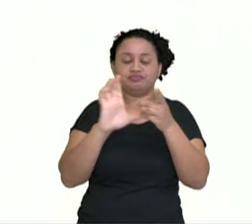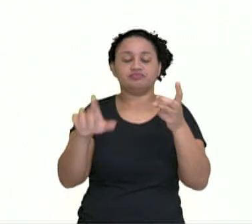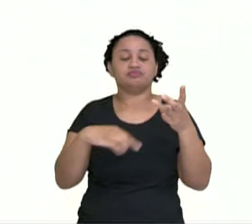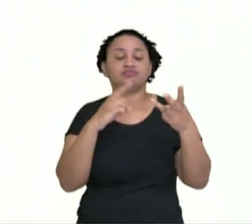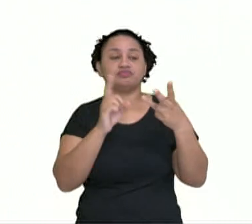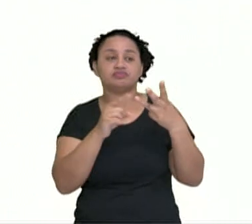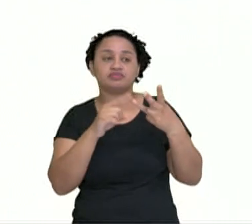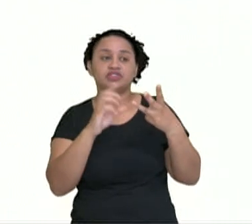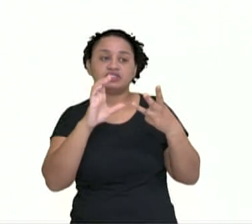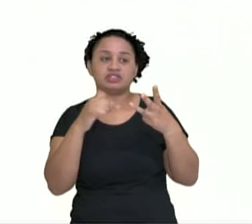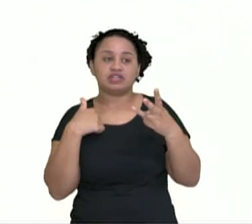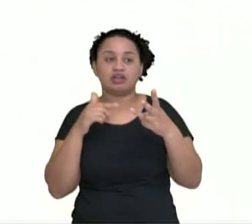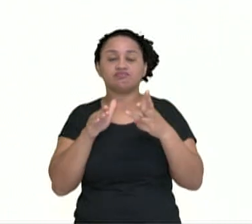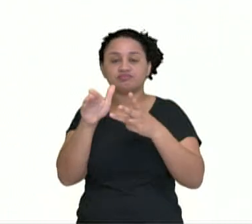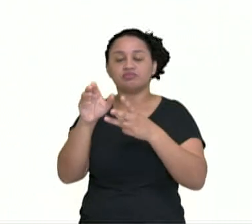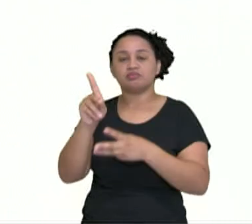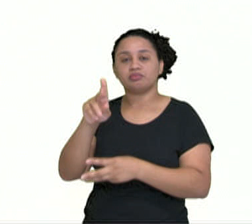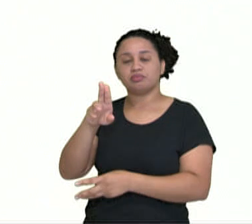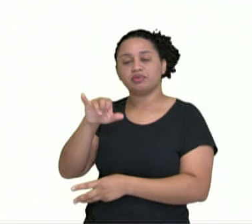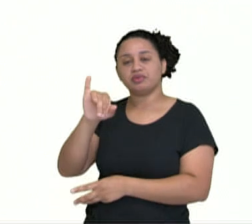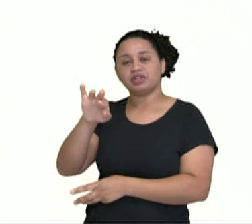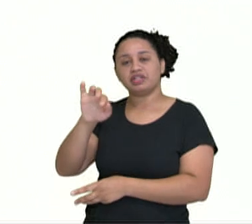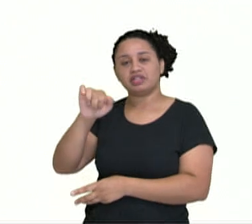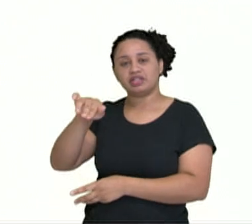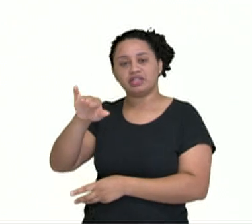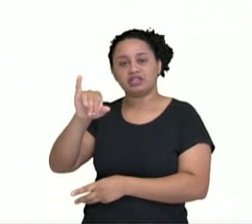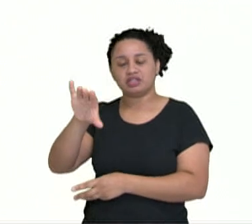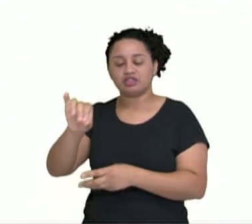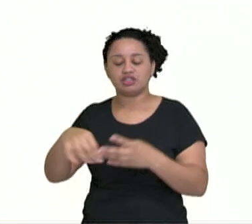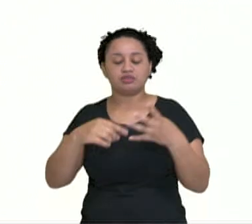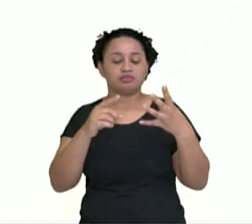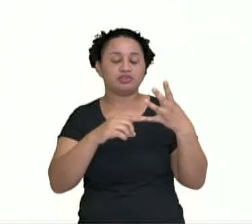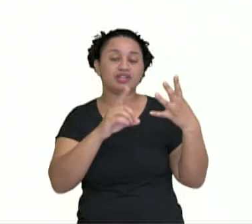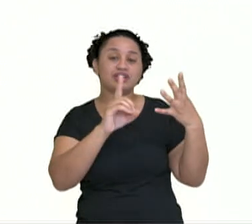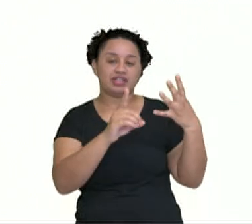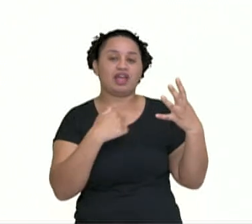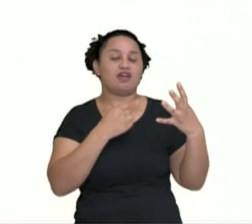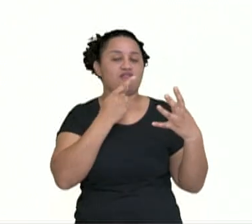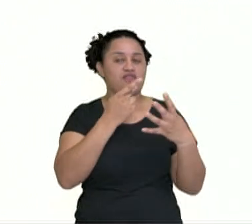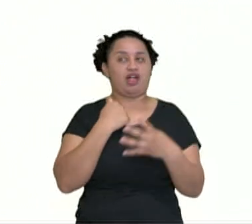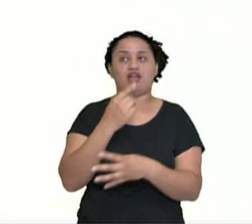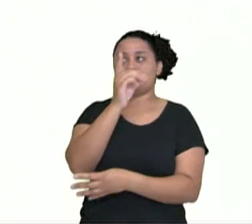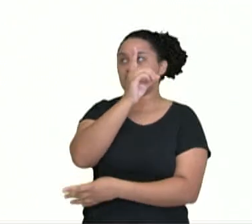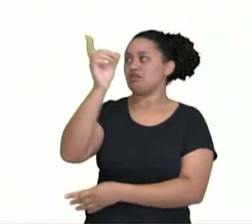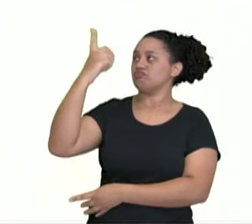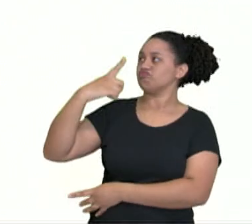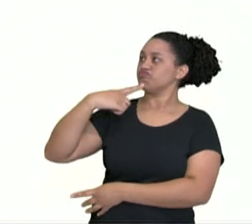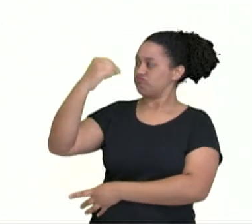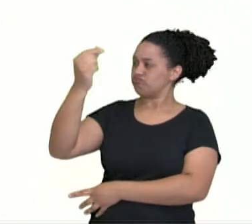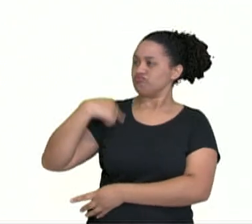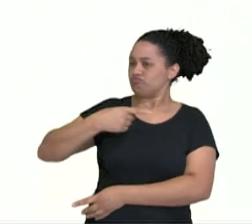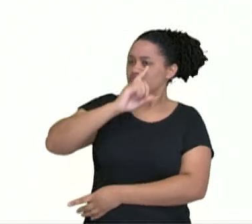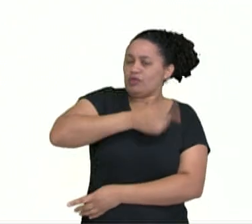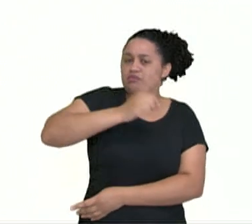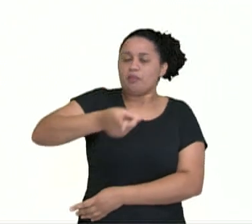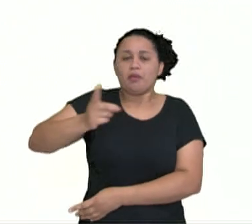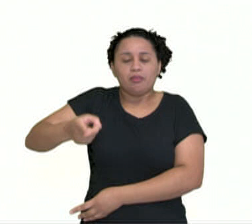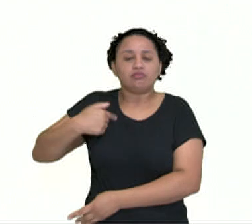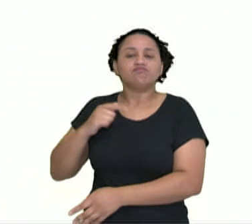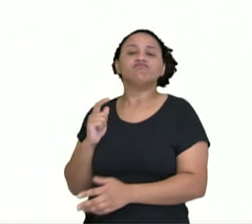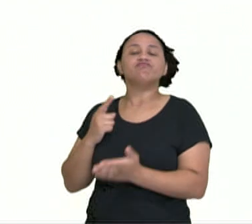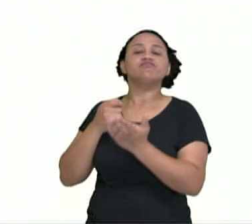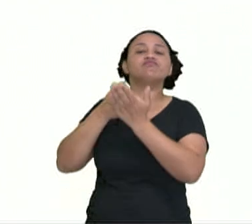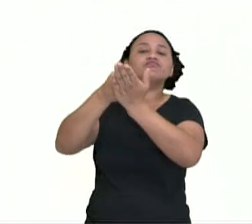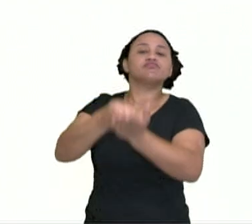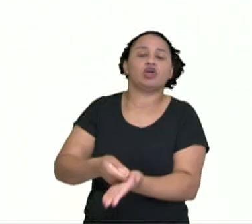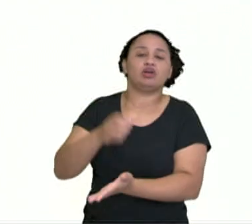ao puritanismo. D. Reafirmar seu direito divino de governar e impor o catolicismo